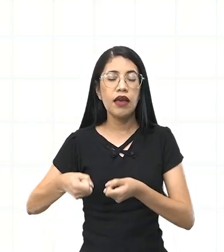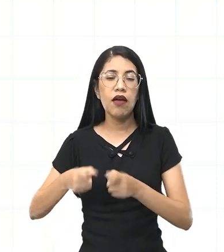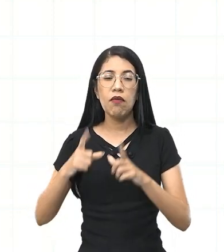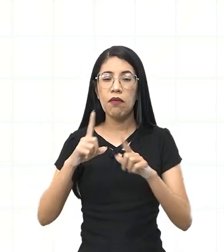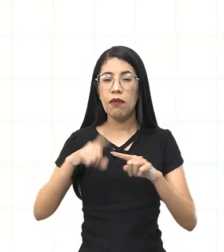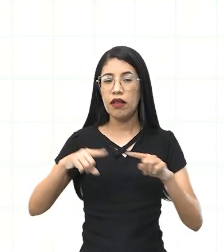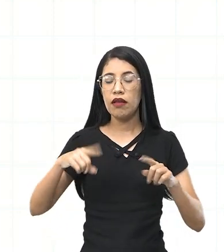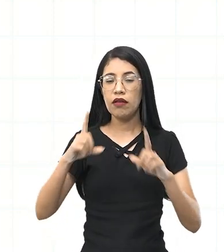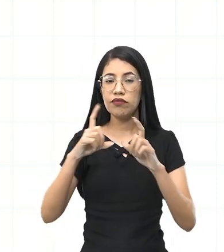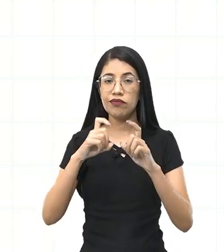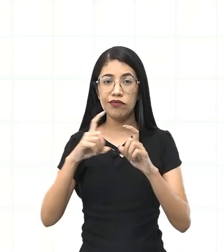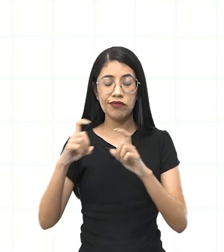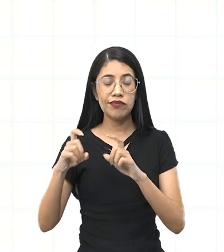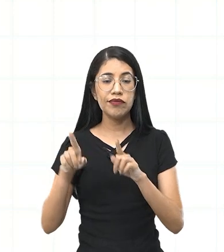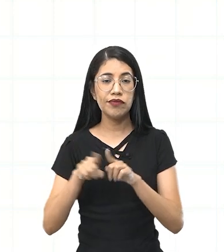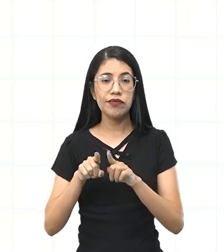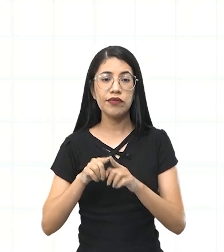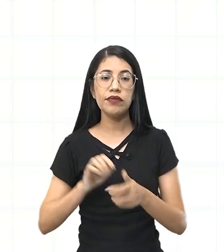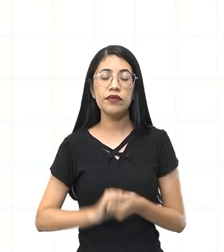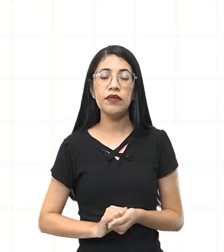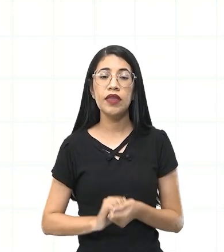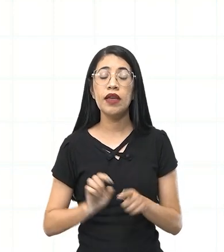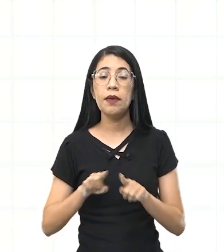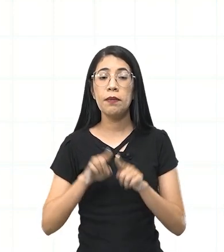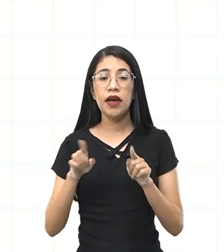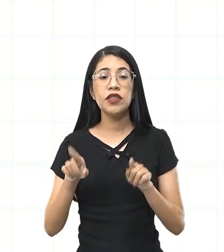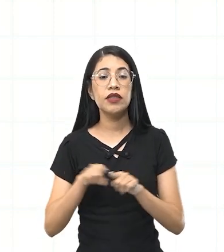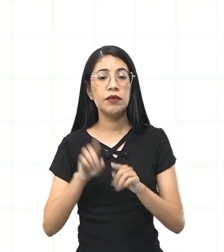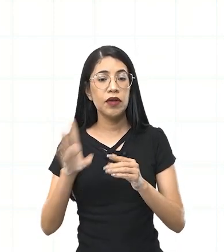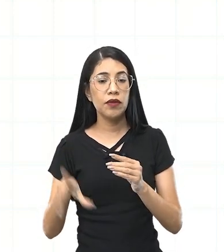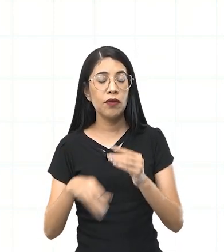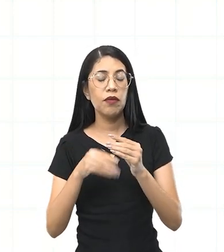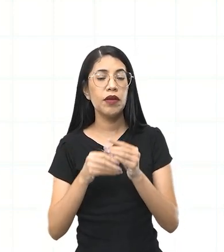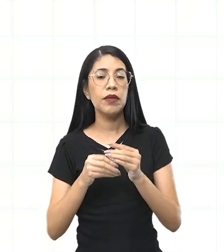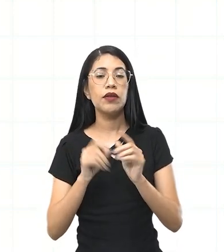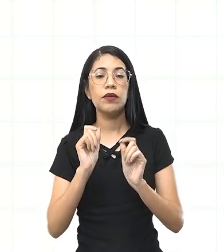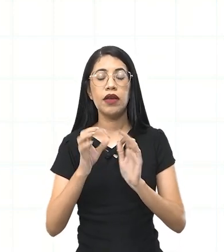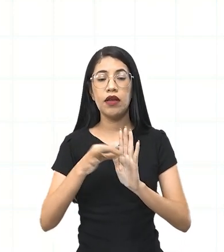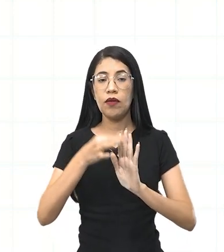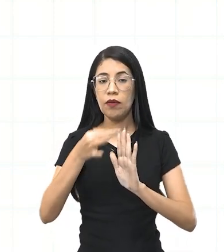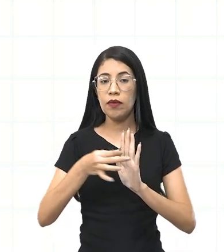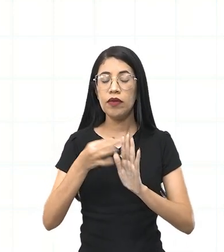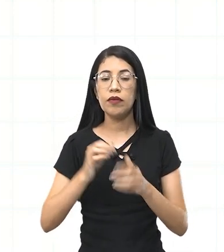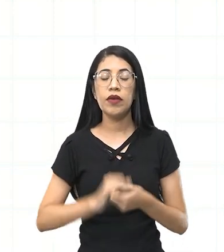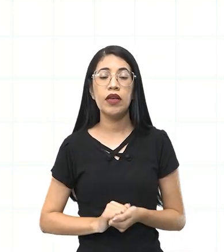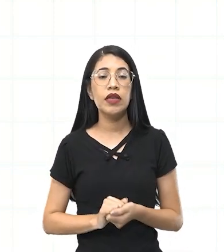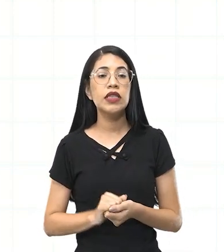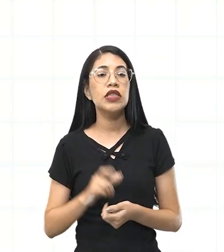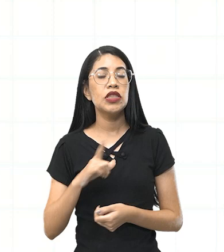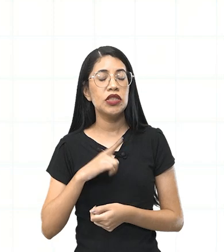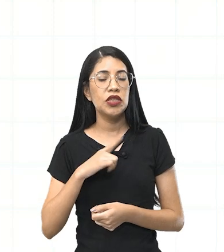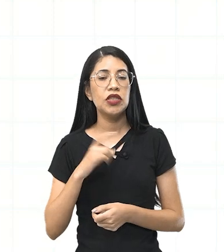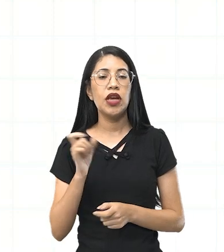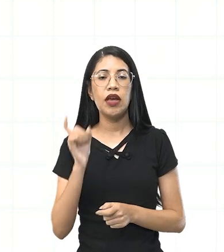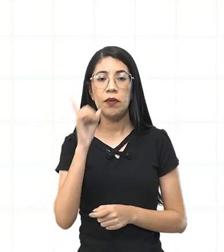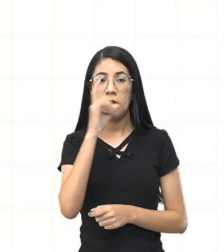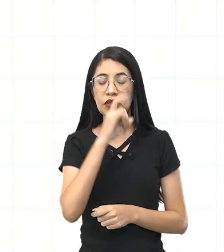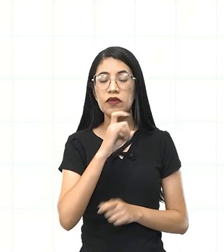tempo. Mas logo em seguida nós temos uma opinião dele sobre isso, que mesmo tendo dificuldade,